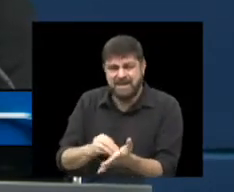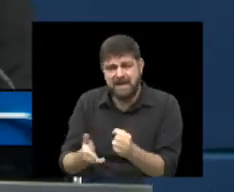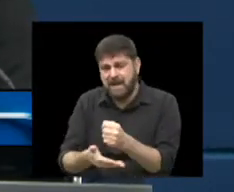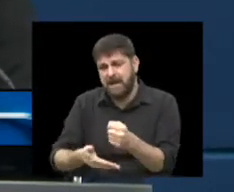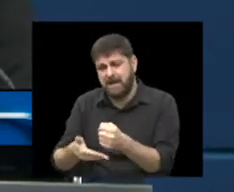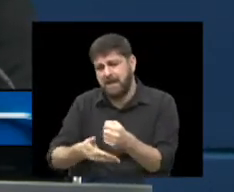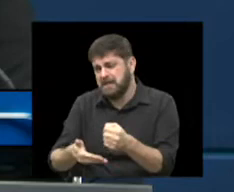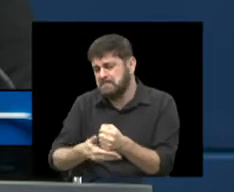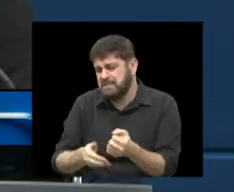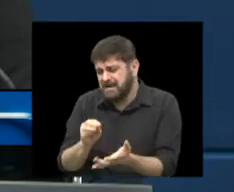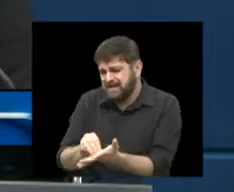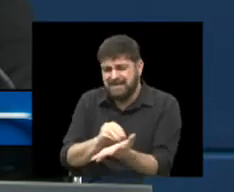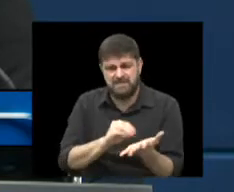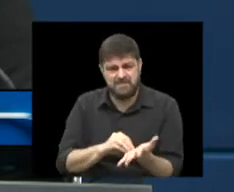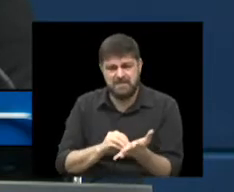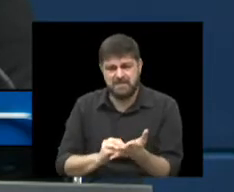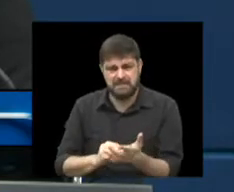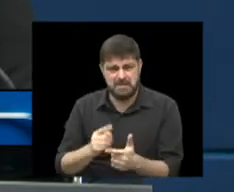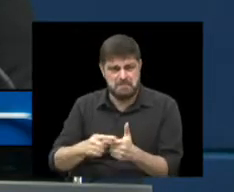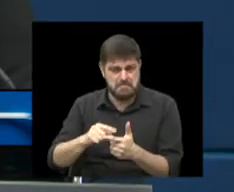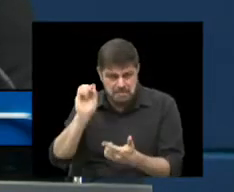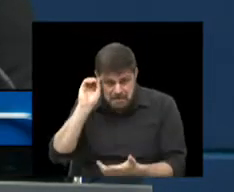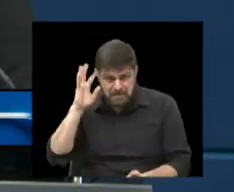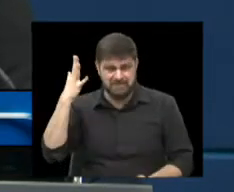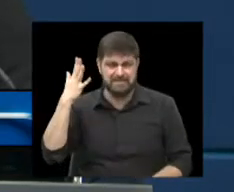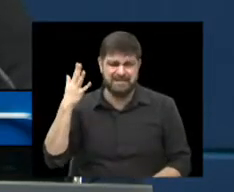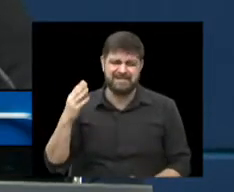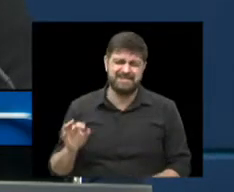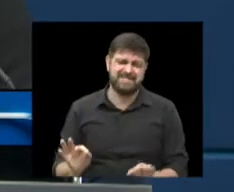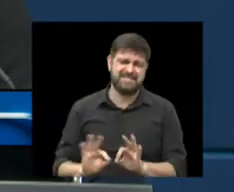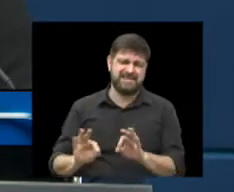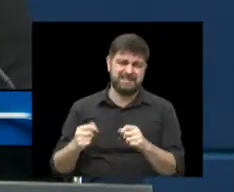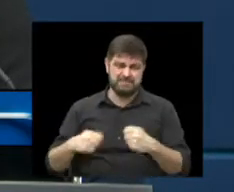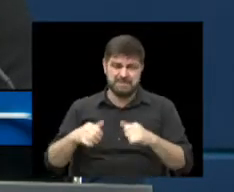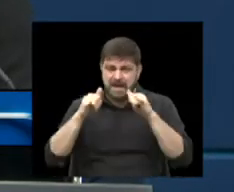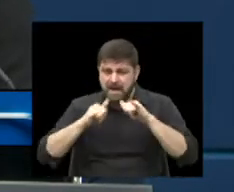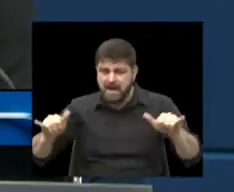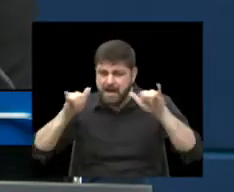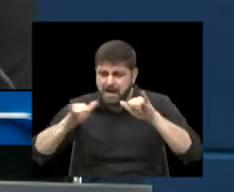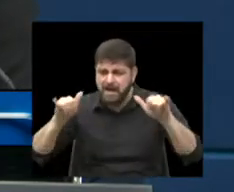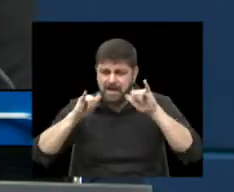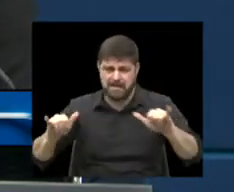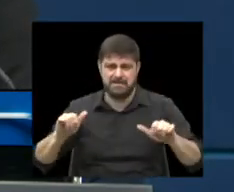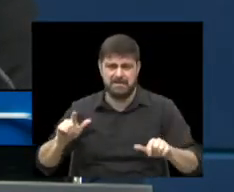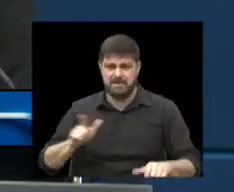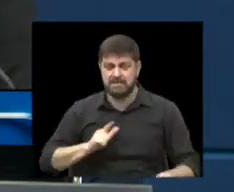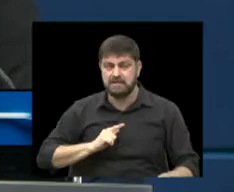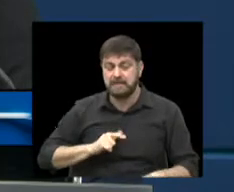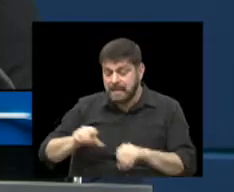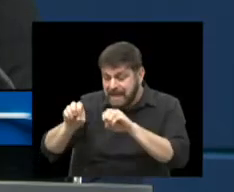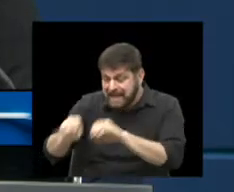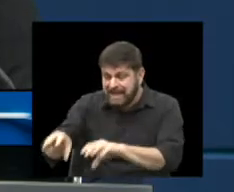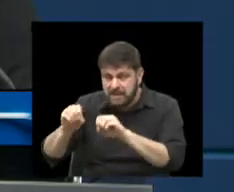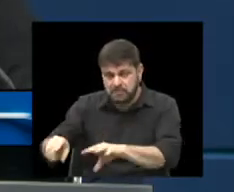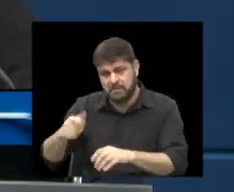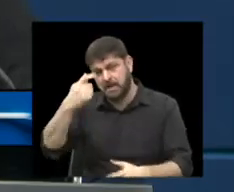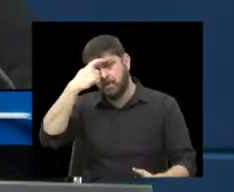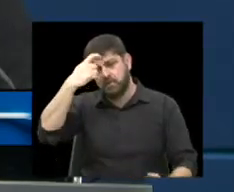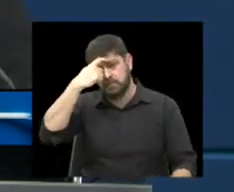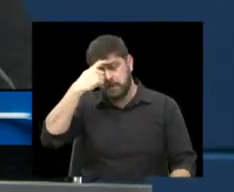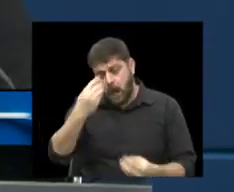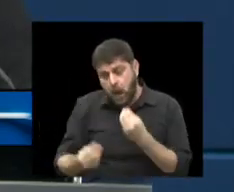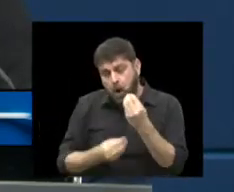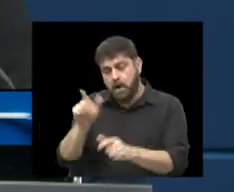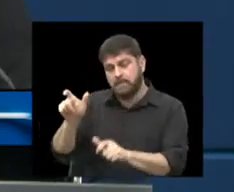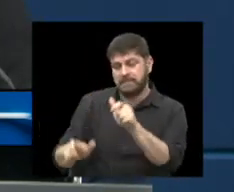Não resolve um problema eu acho que é preciso ter publicidade, propagandas educativas sobre como as